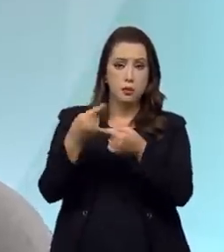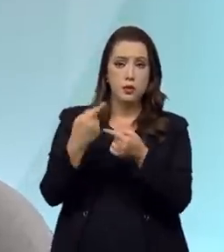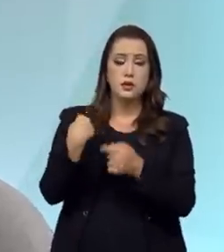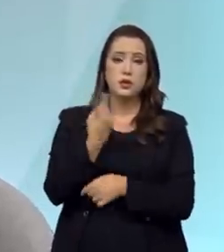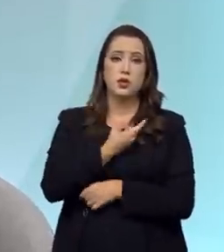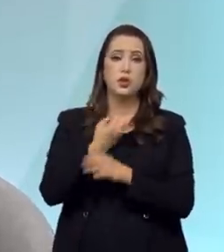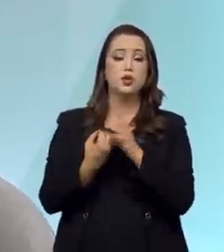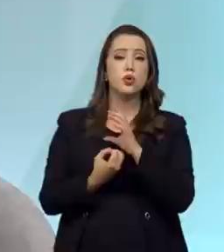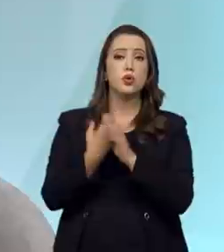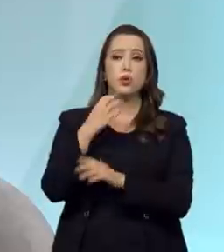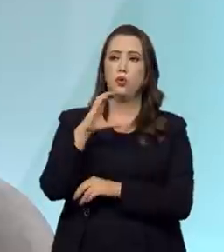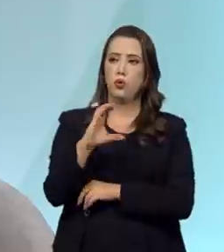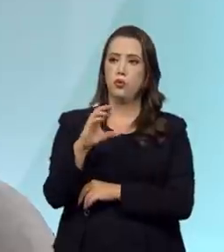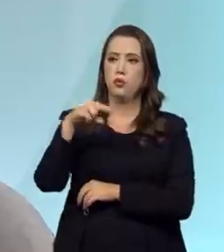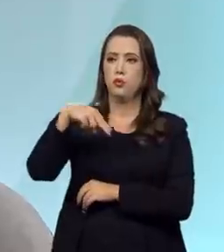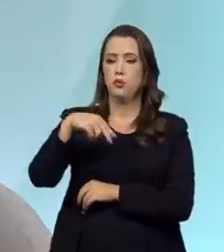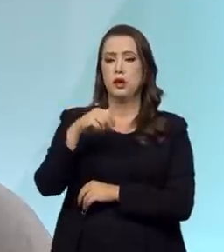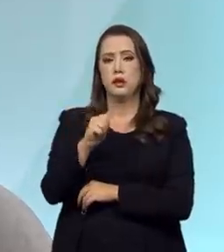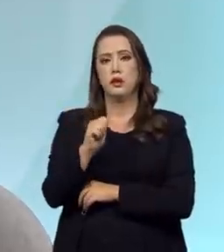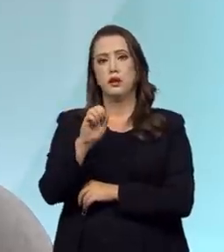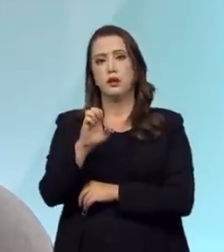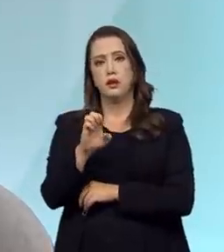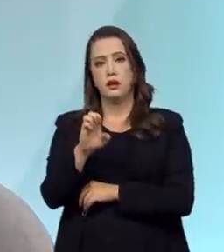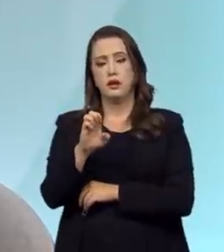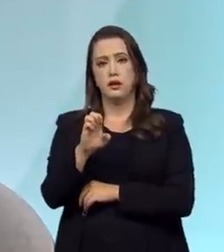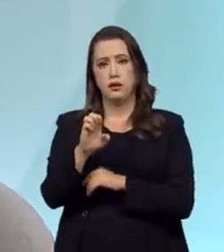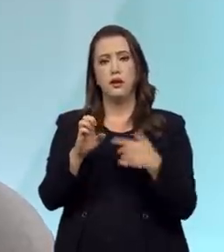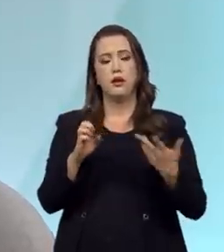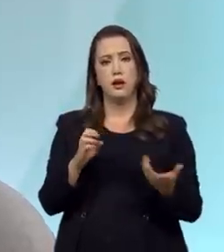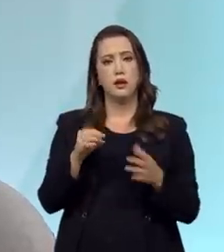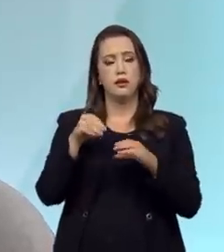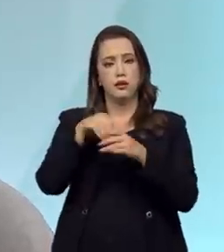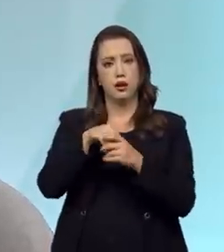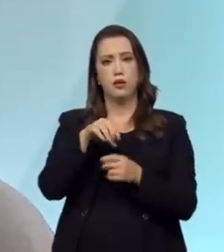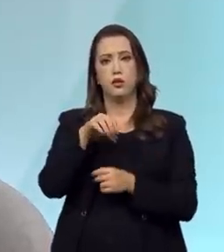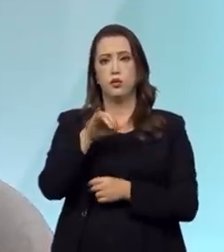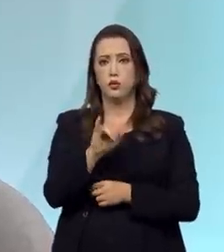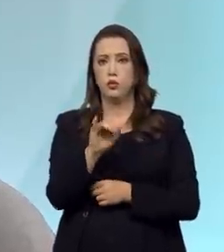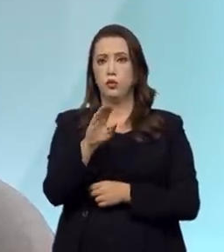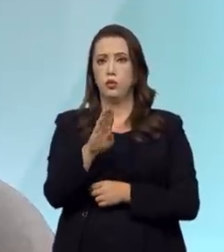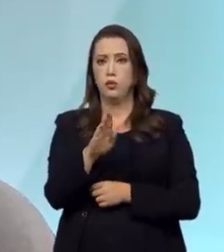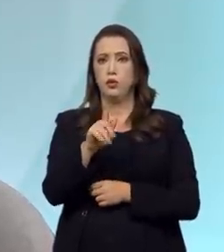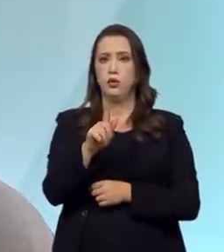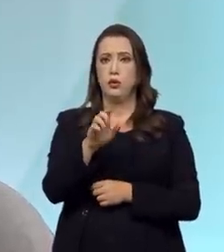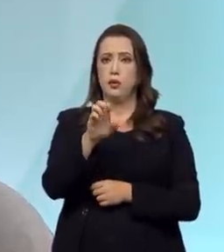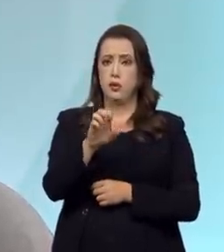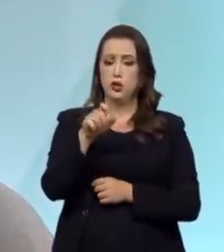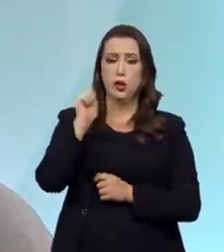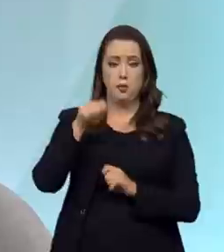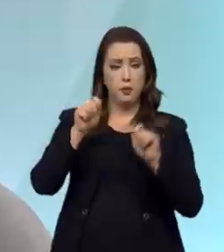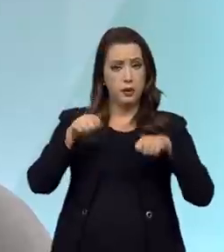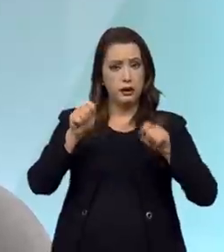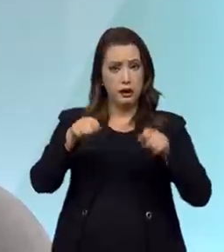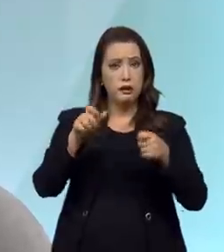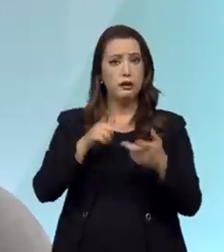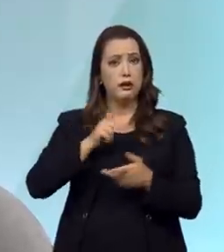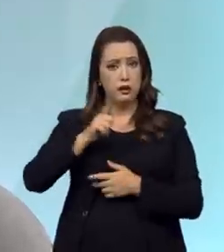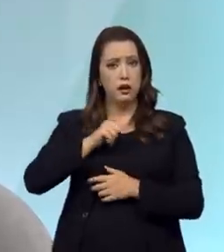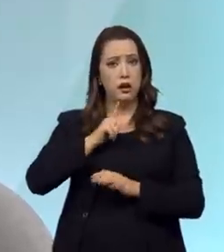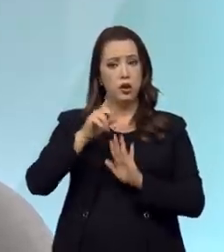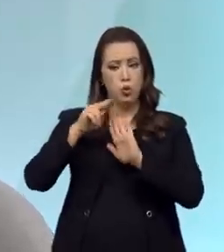cnae uma classificação nacional de atividade econômica junto do IBGE para poder formalizar atividade e